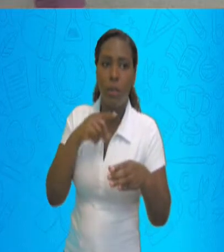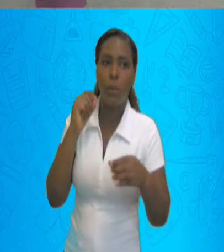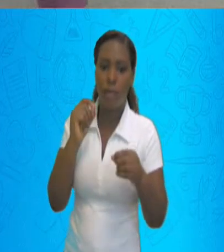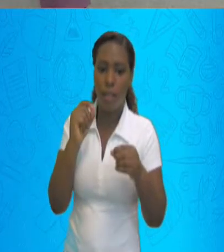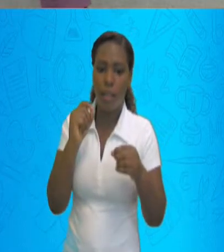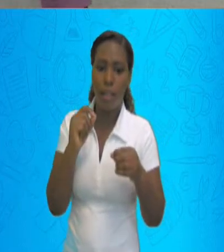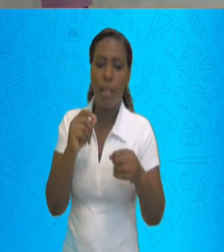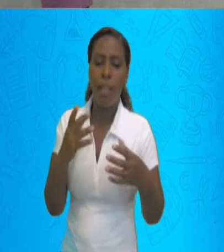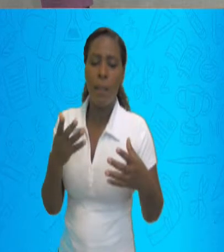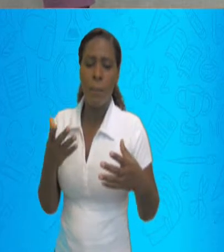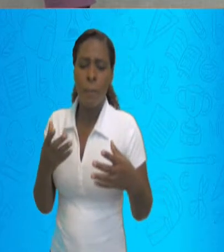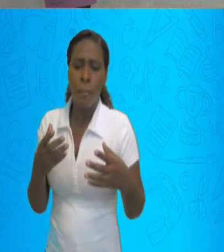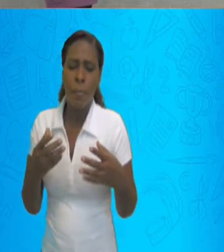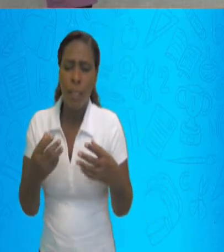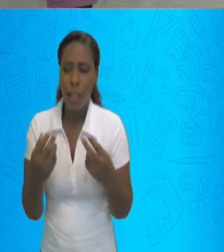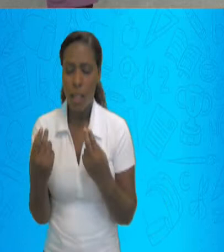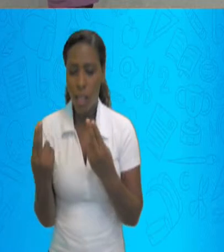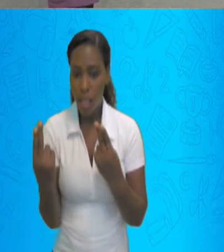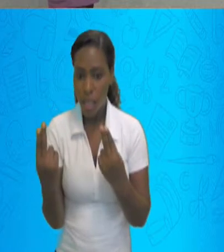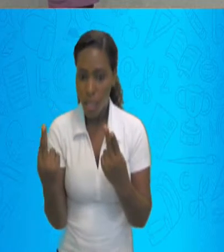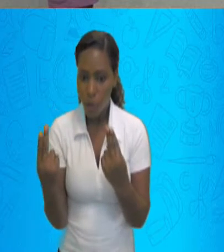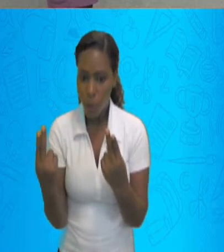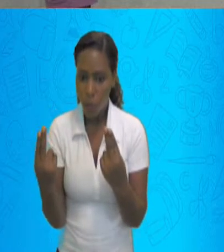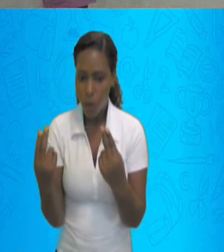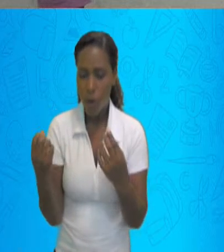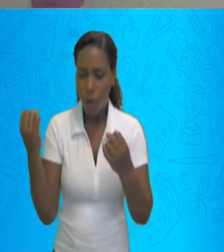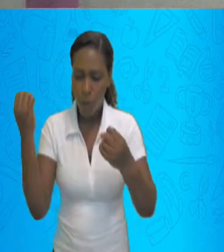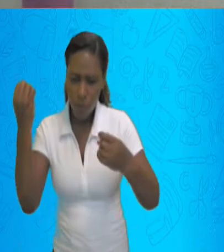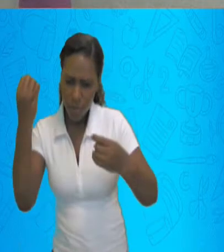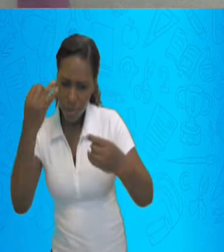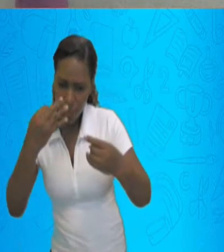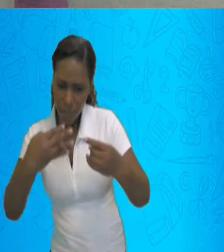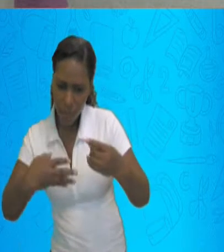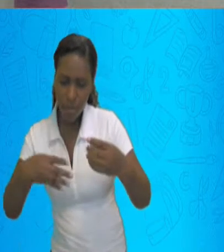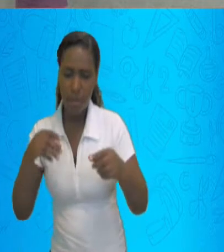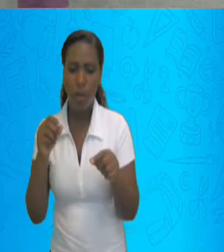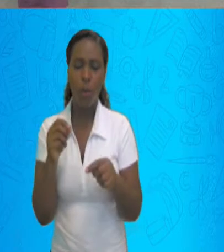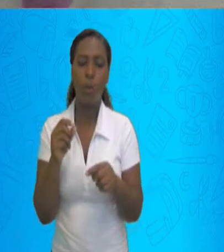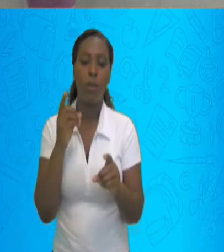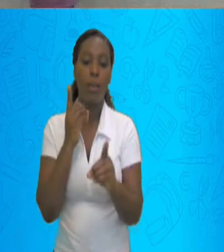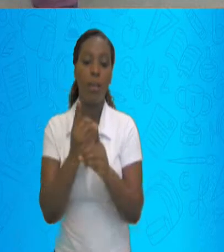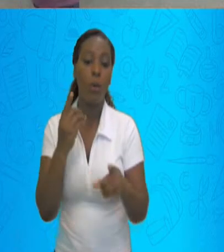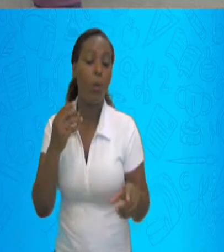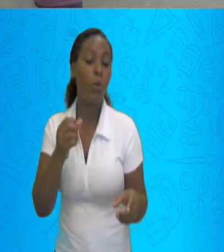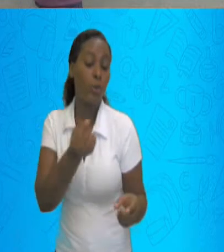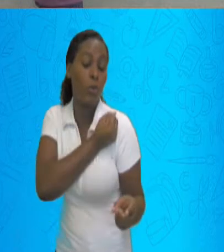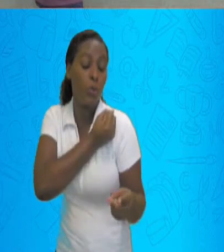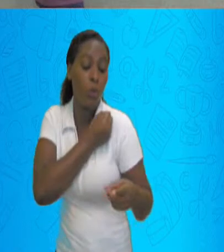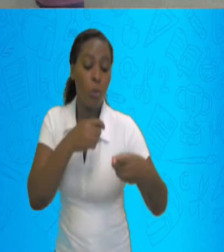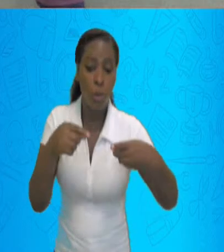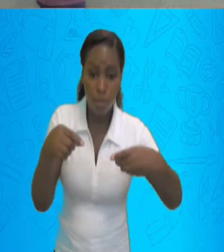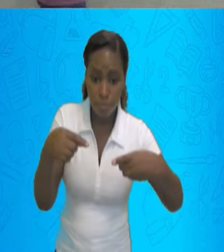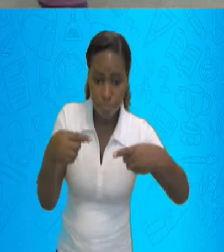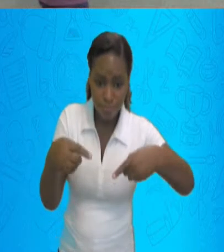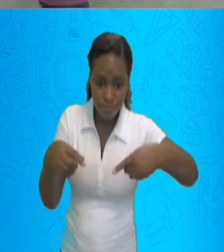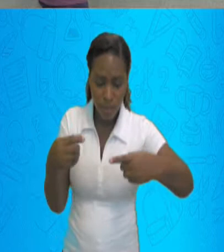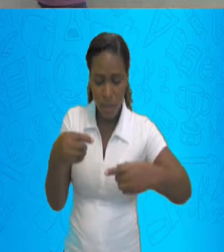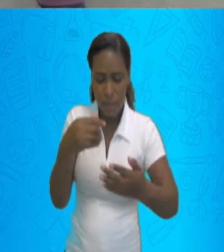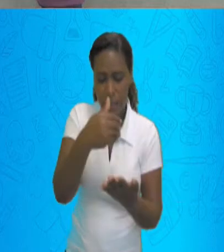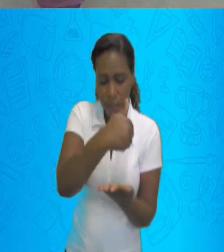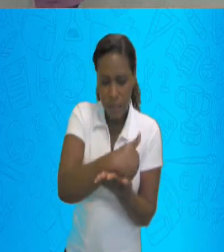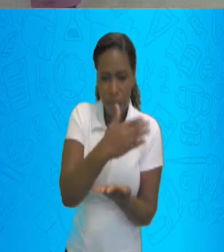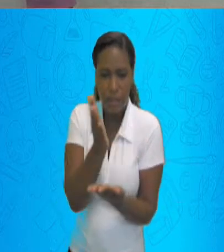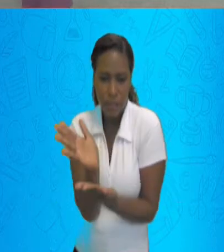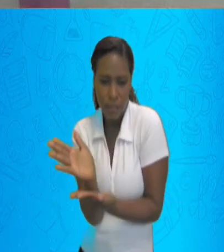conjuntos dos naturais e dos números inteiros, além de números fracionários, que é o foco da nossa aula